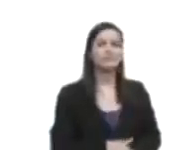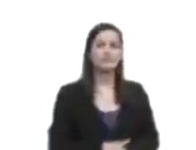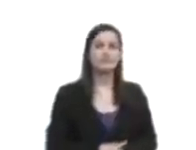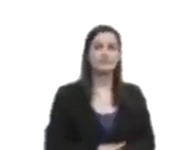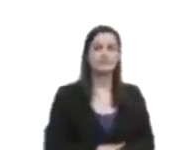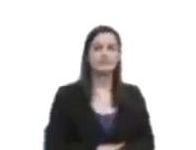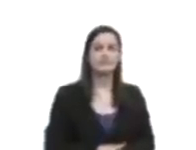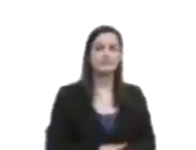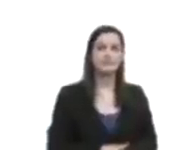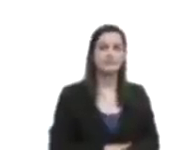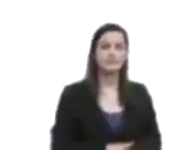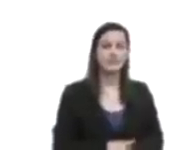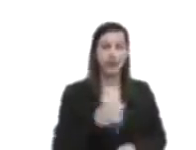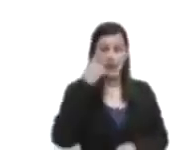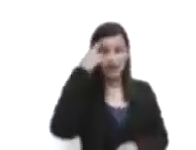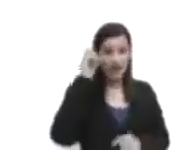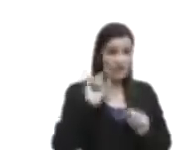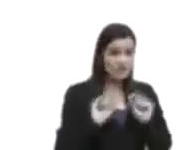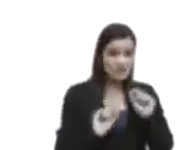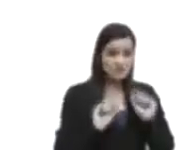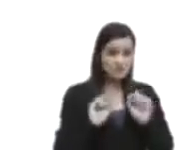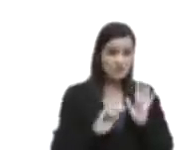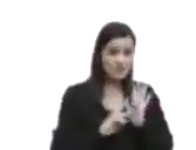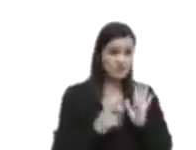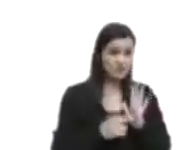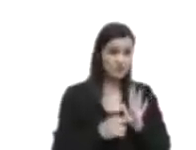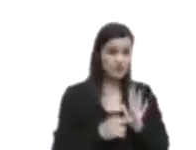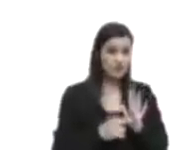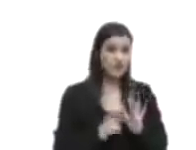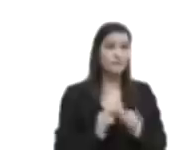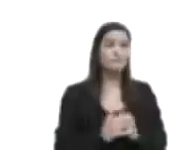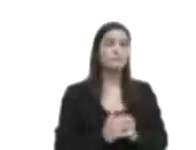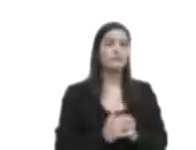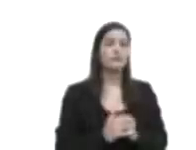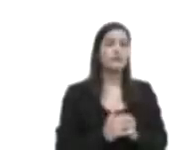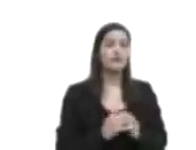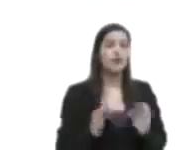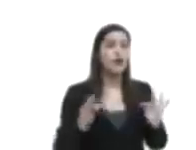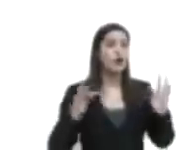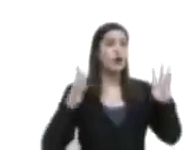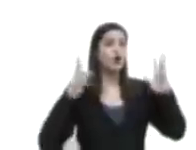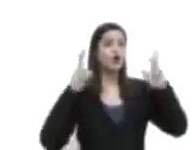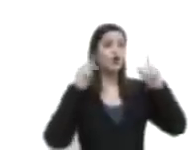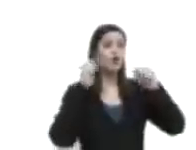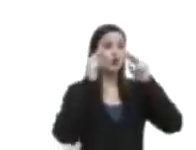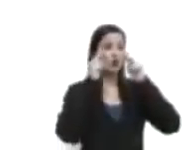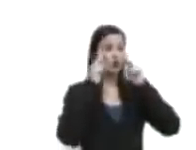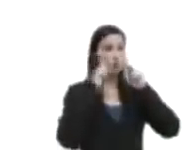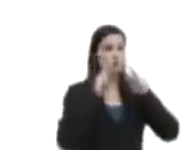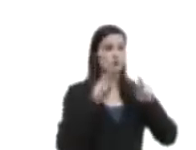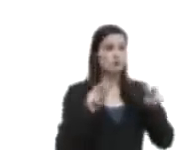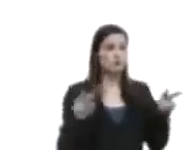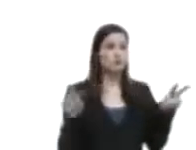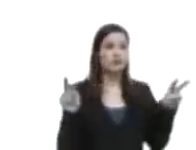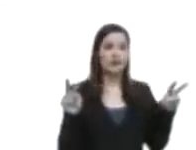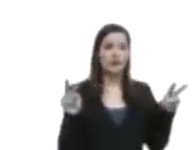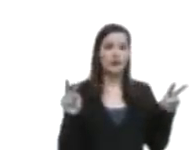A ideia é assim, irmão: enquanto todos assistem o caos que a sociedade